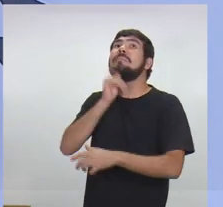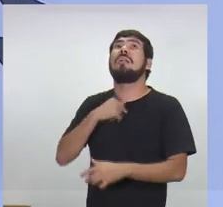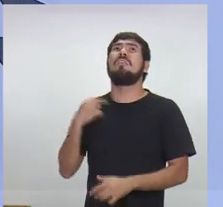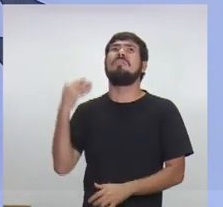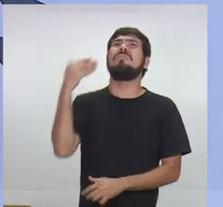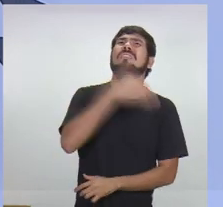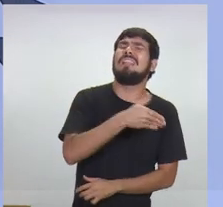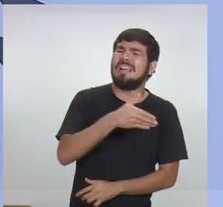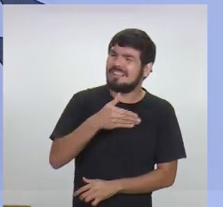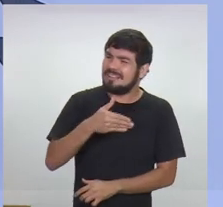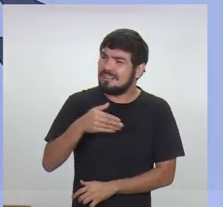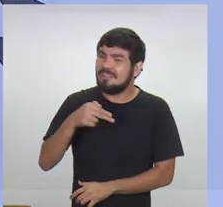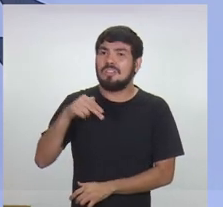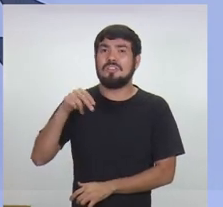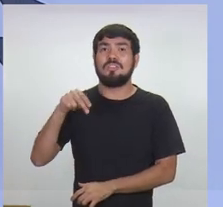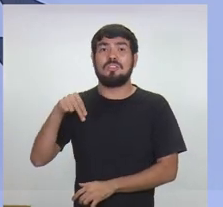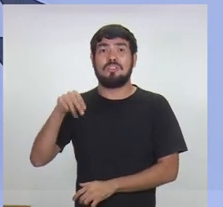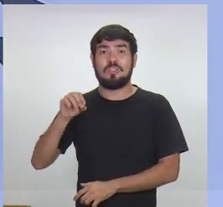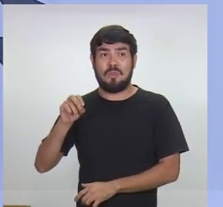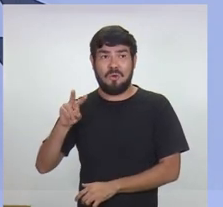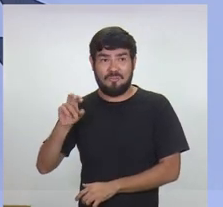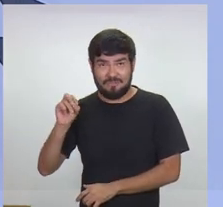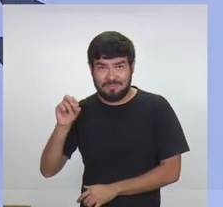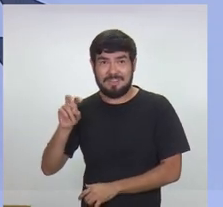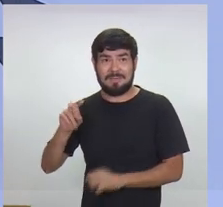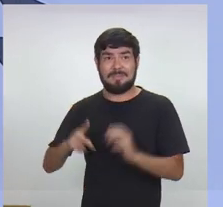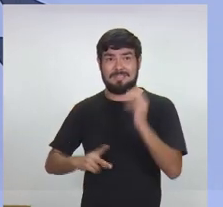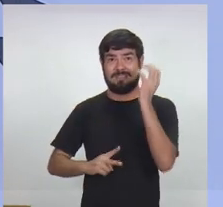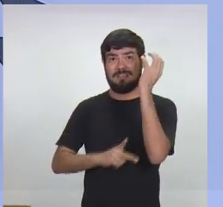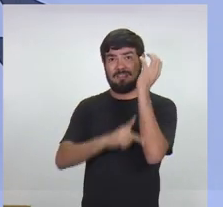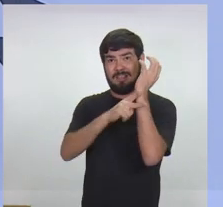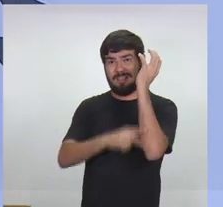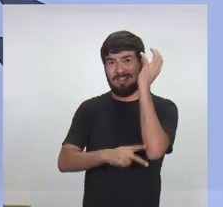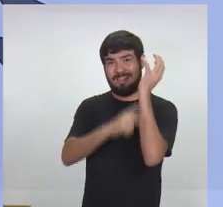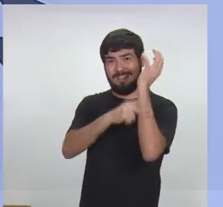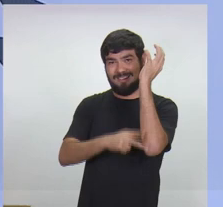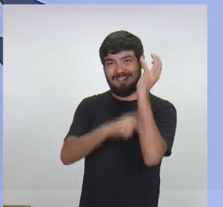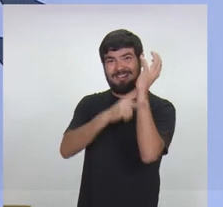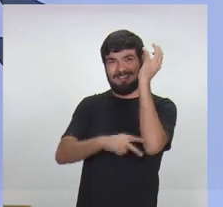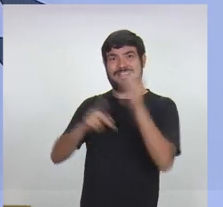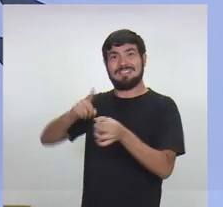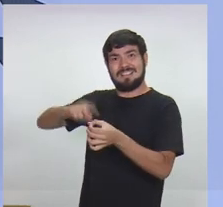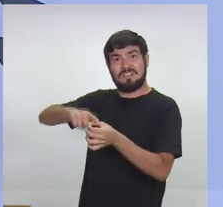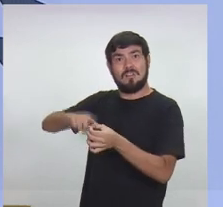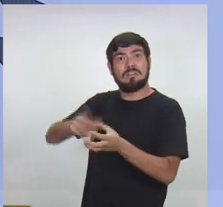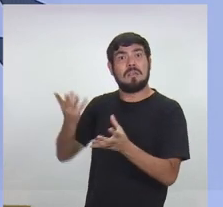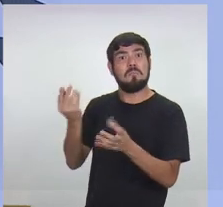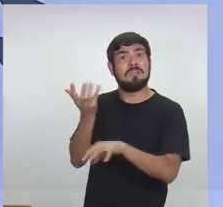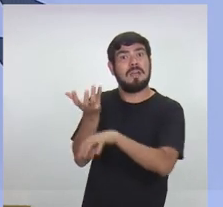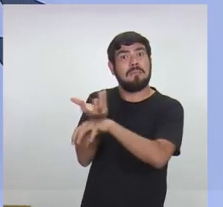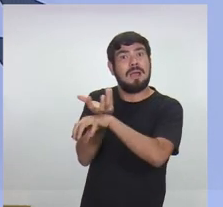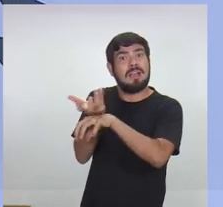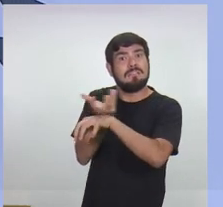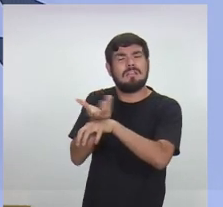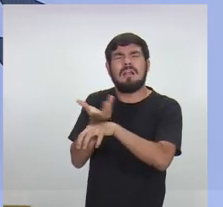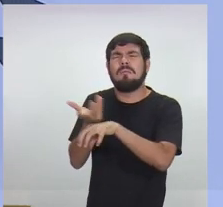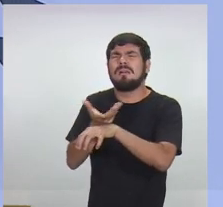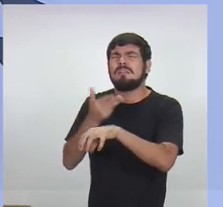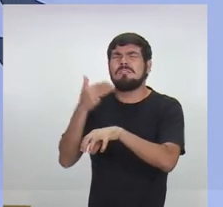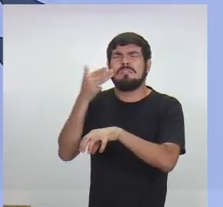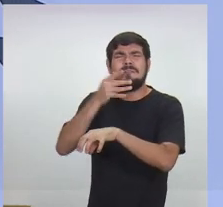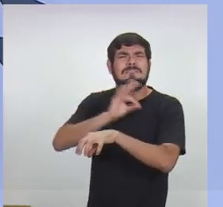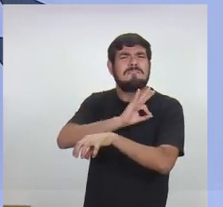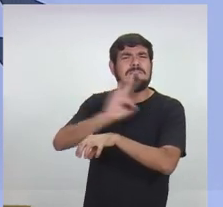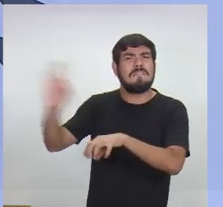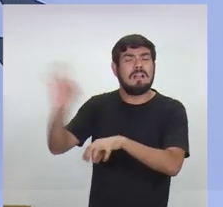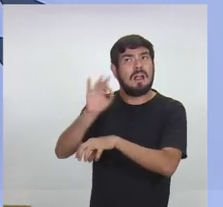recentemente lá em novo remanso que tem a terceira maior produção de abacaxi do brasil ea nossa caixa é excelente lá